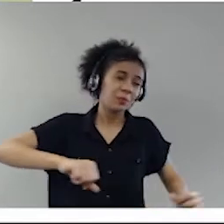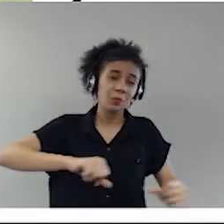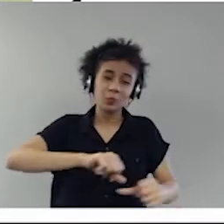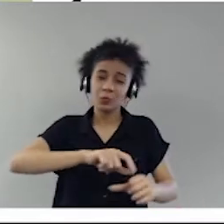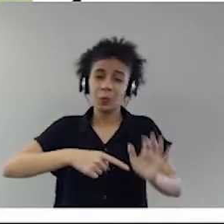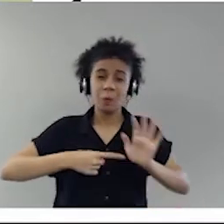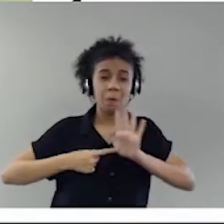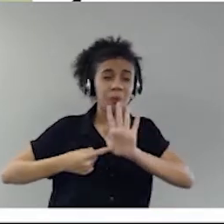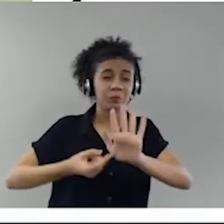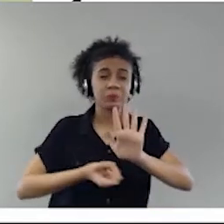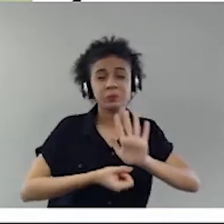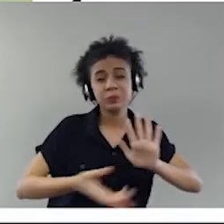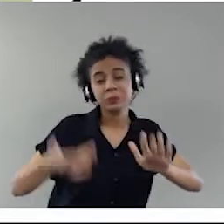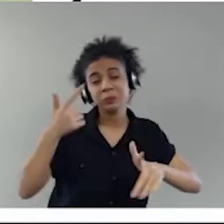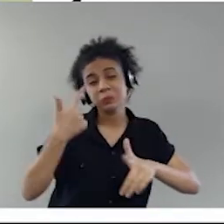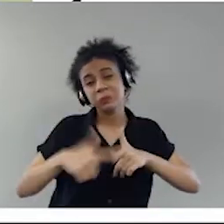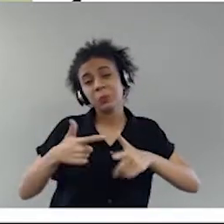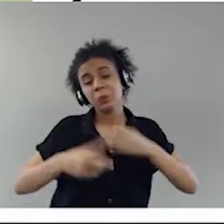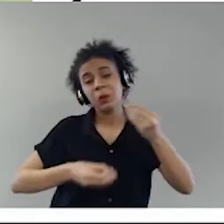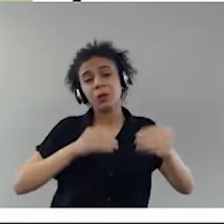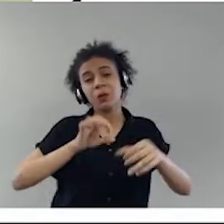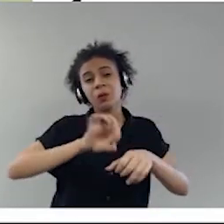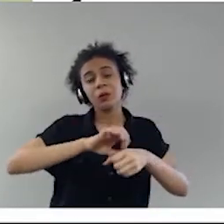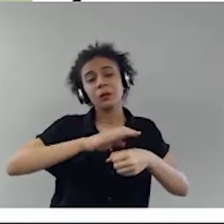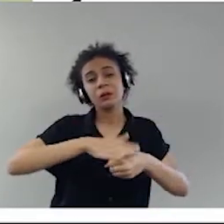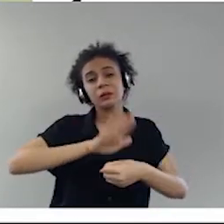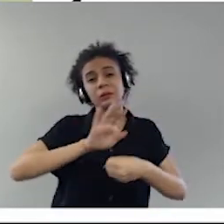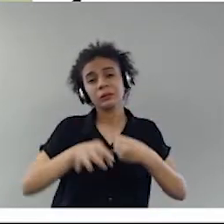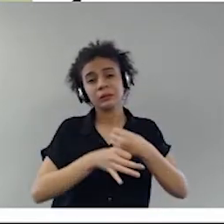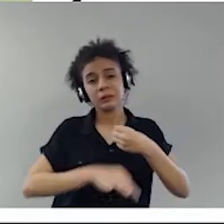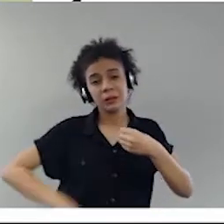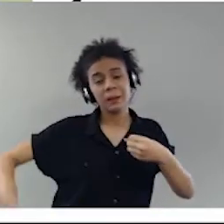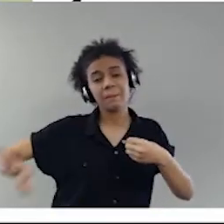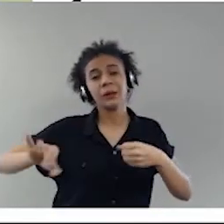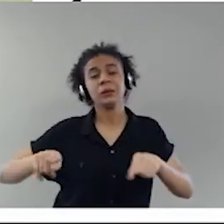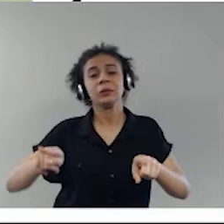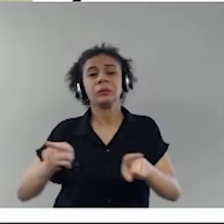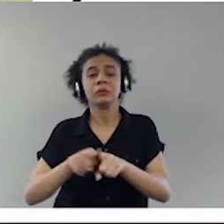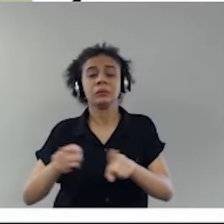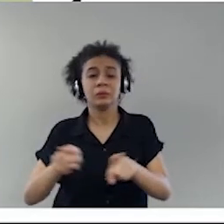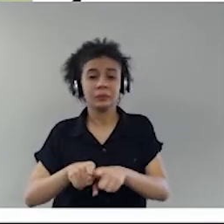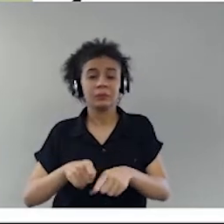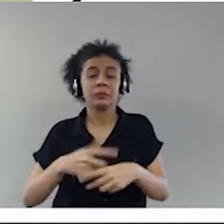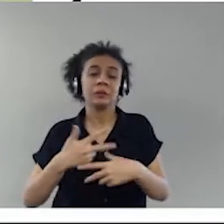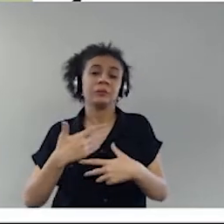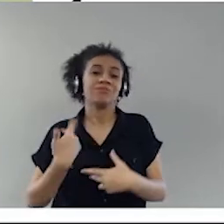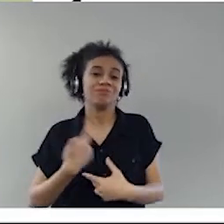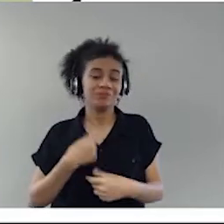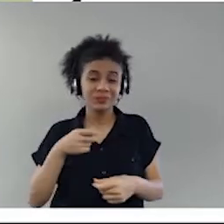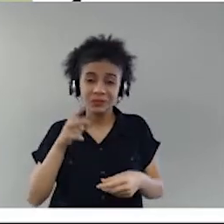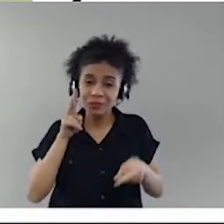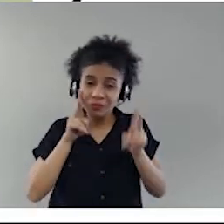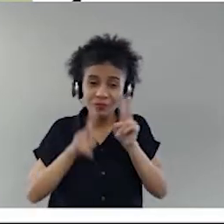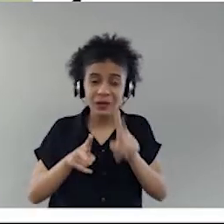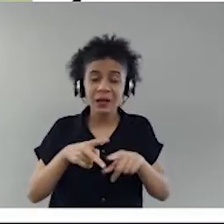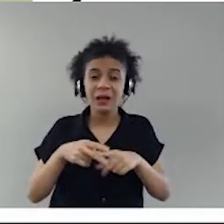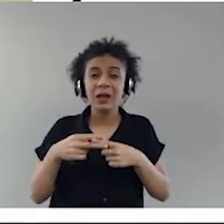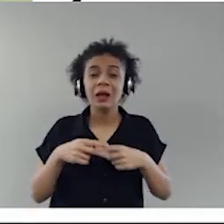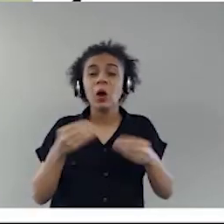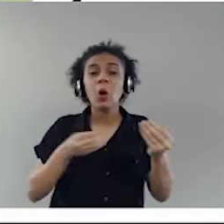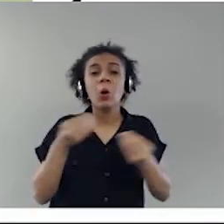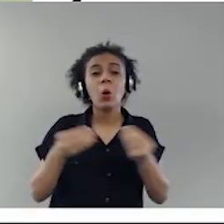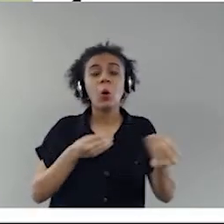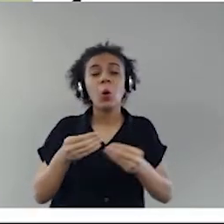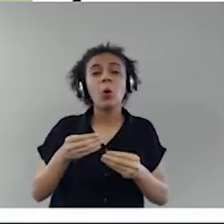problemas na compreensão do Regulamento Sanitário Internacional, e eu não tenho dúvida, nós vamos ter que rever o Regulamento Sanitário